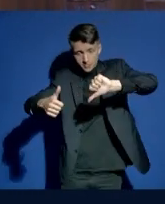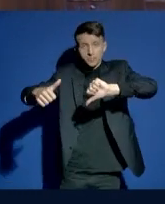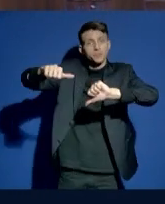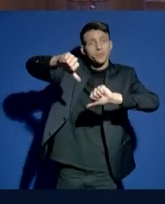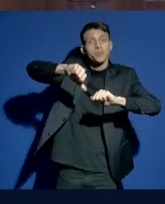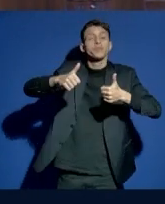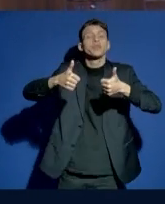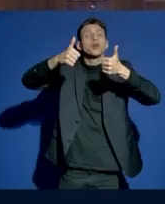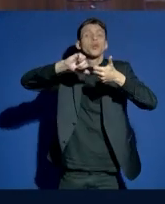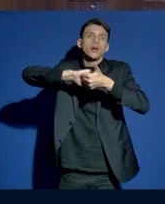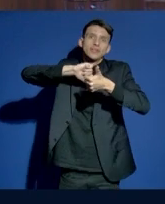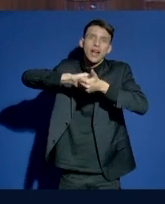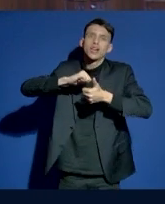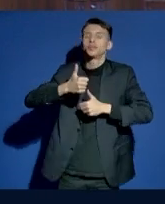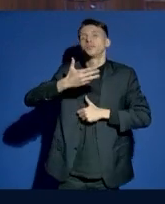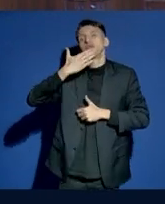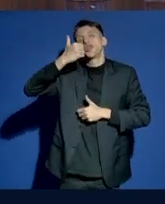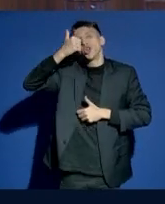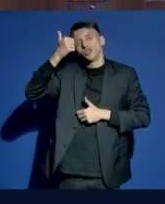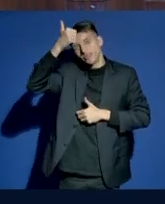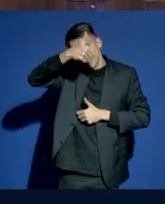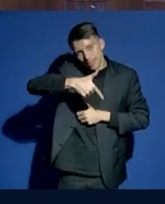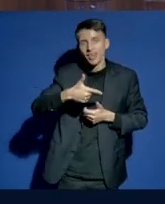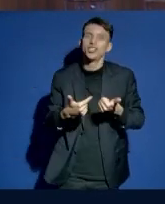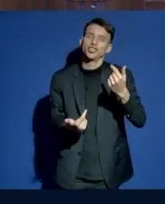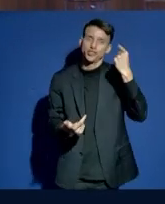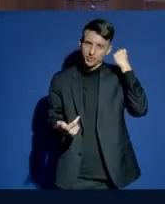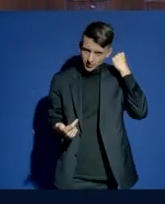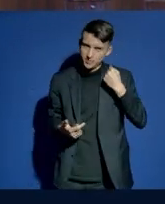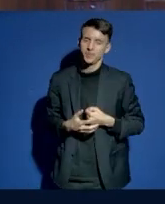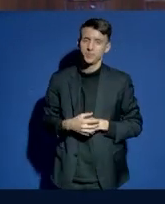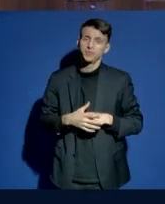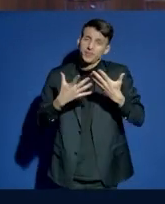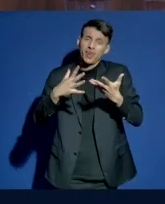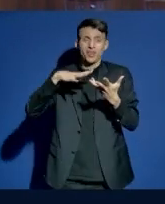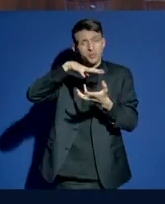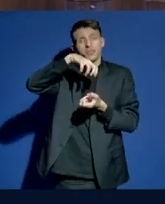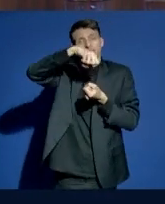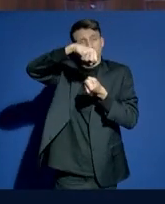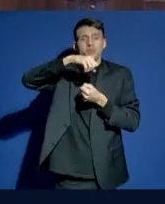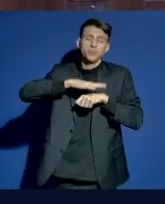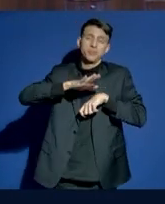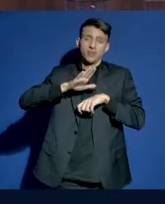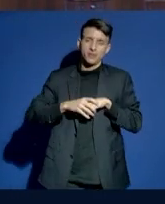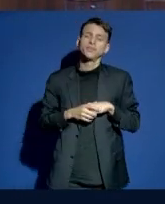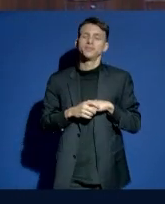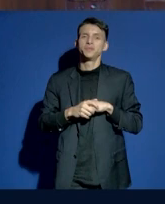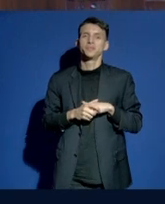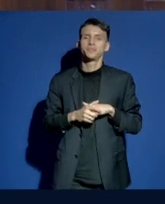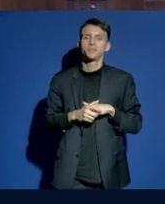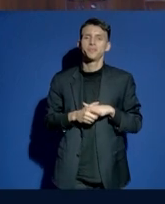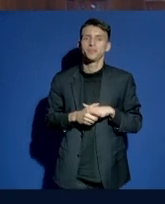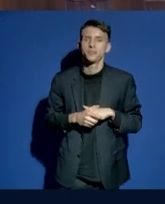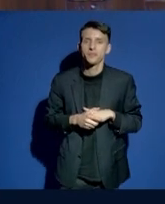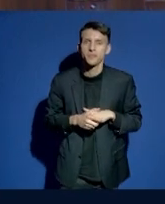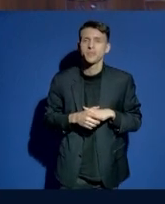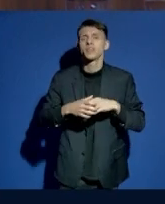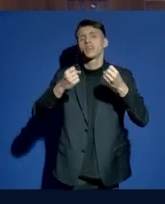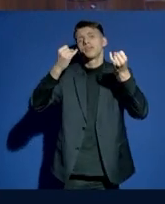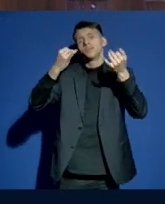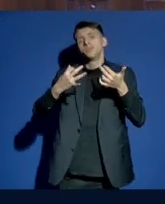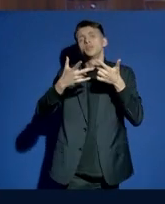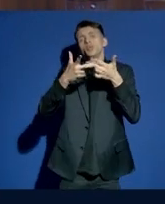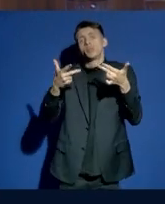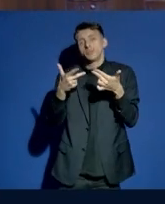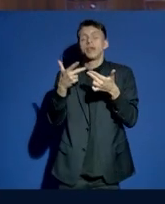30% a quantidade de fertilizantes. Isso é muito sustentável. Você entendeu? A gente está falando de biológicos,